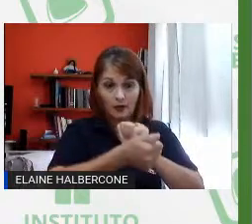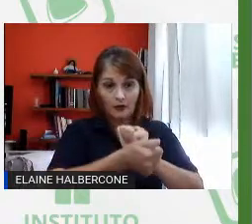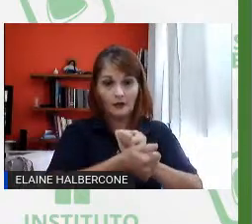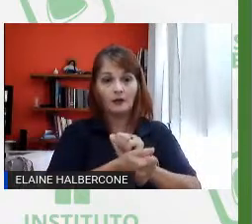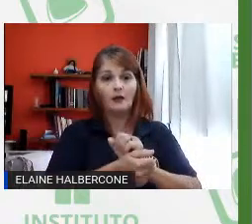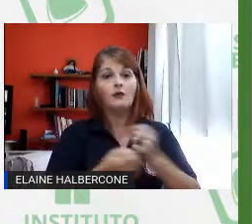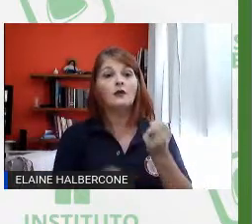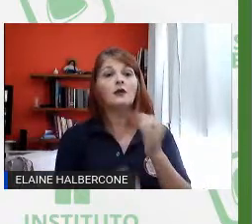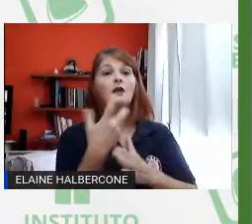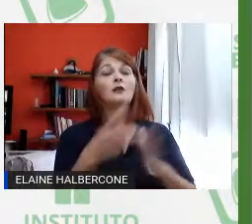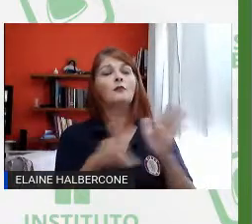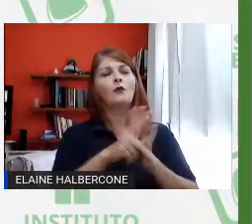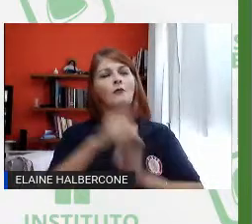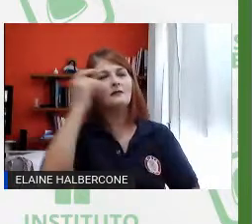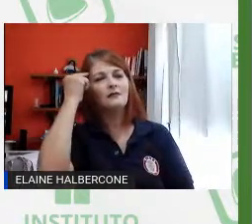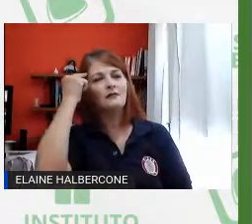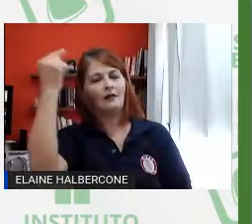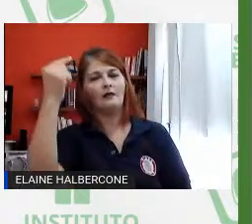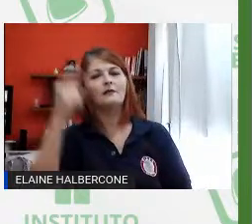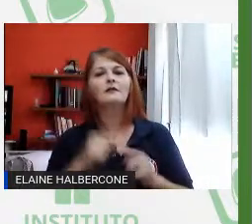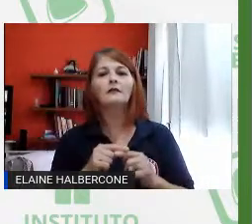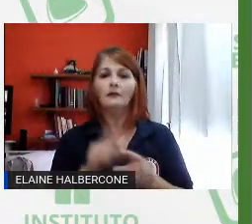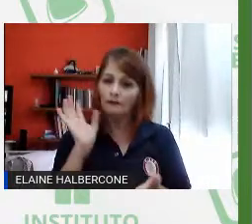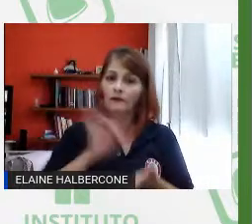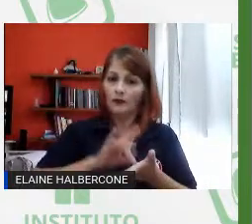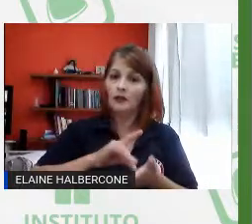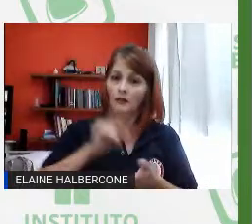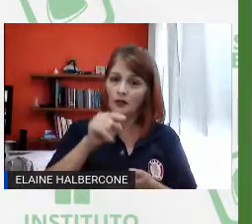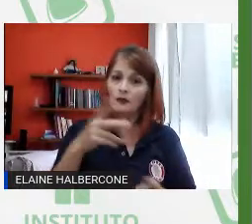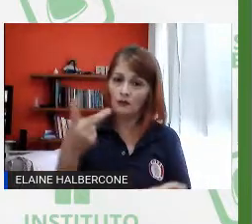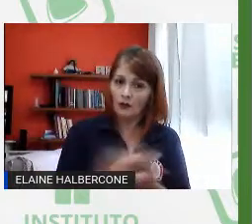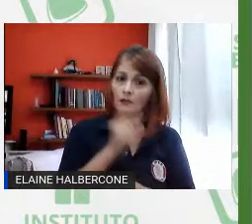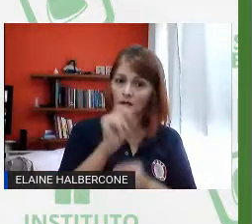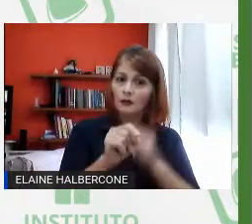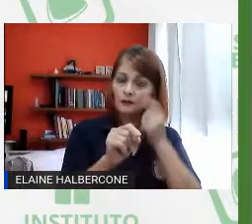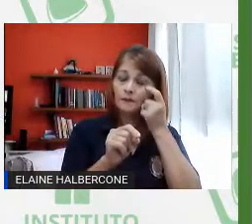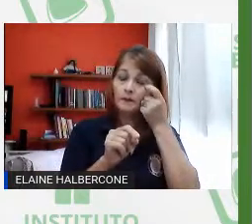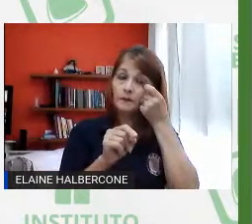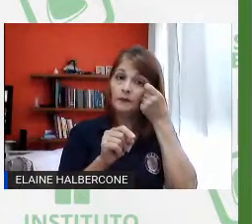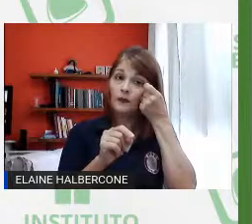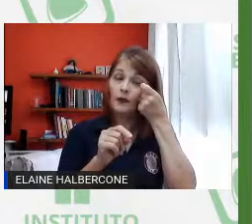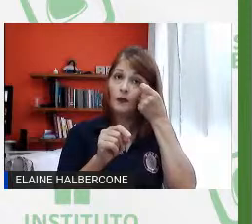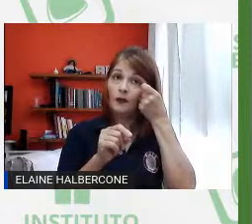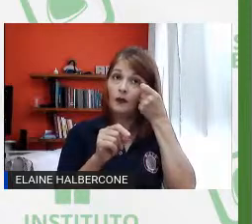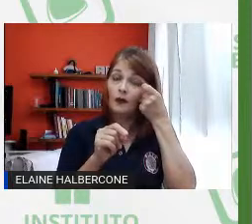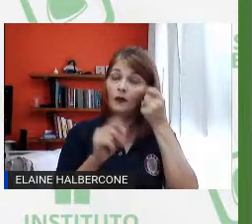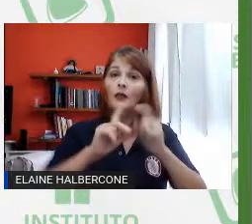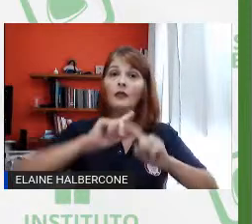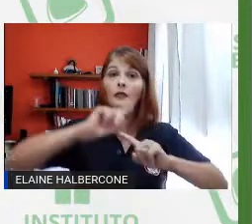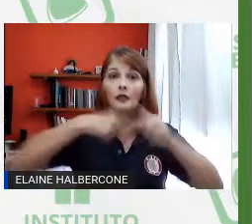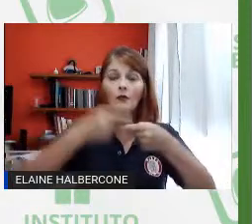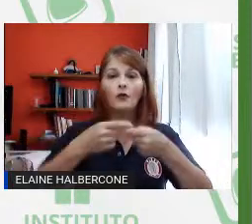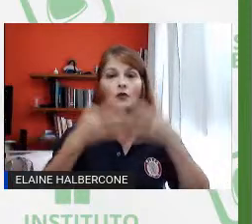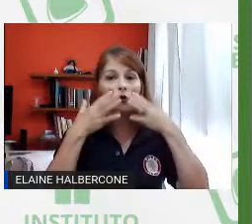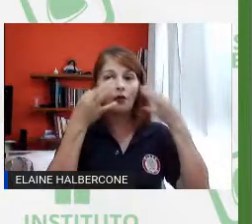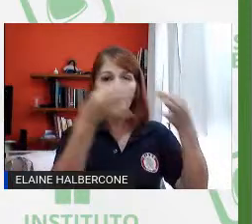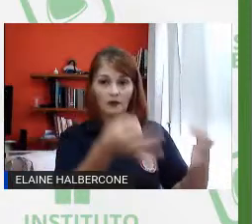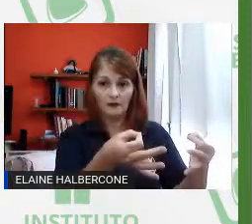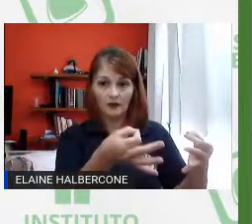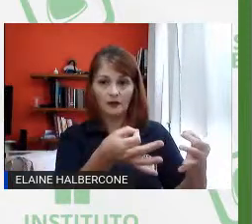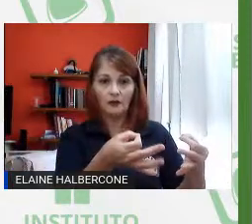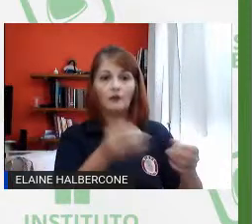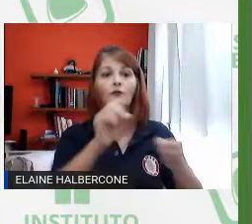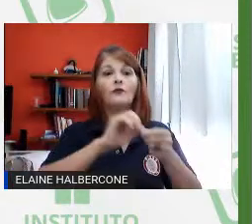próprias ideias. E, de fato, realmente isso aconteceu, né? Onde, após a observação, né, foi